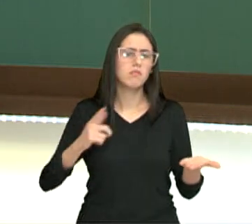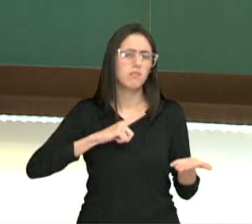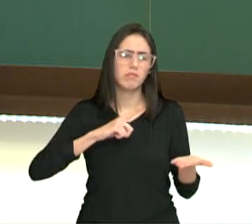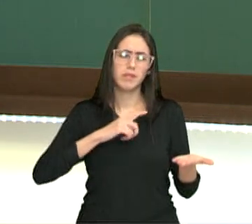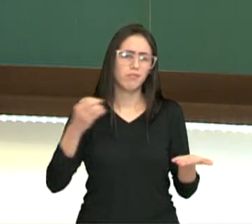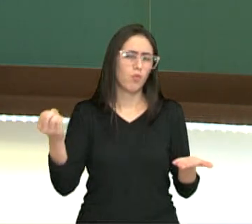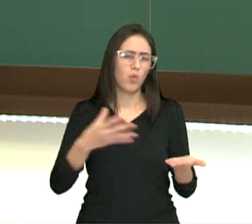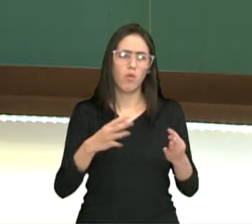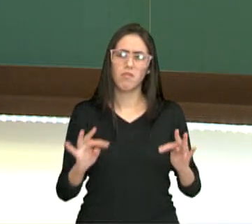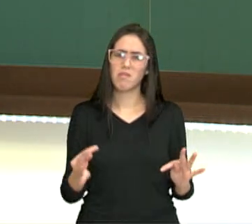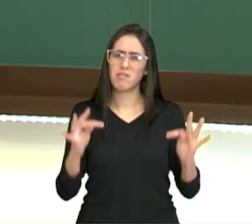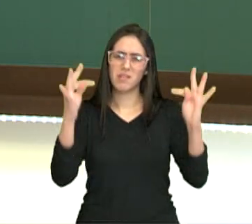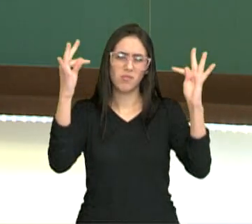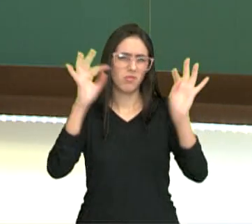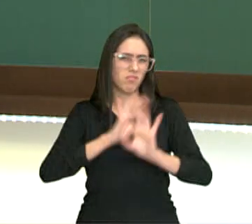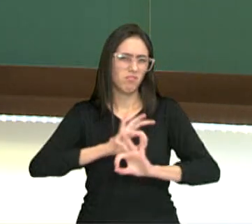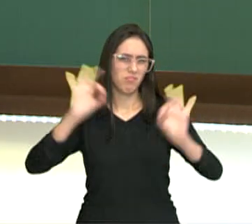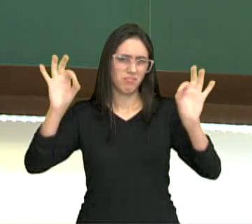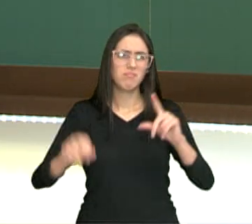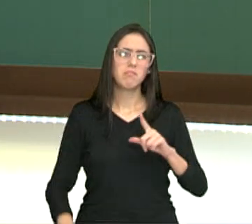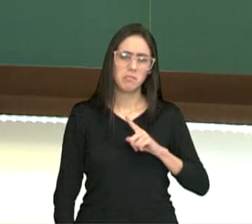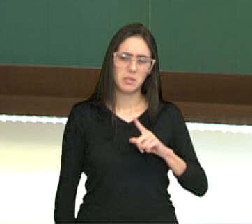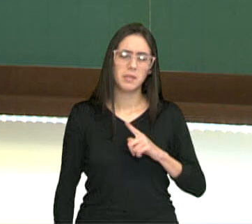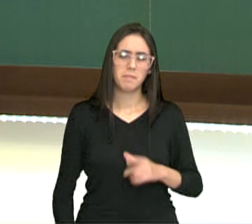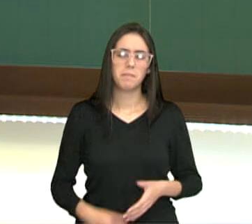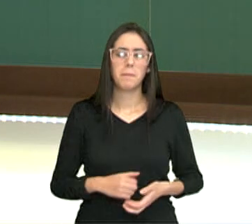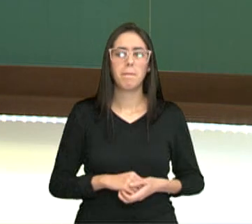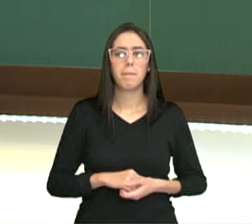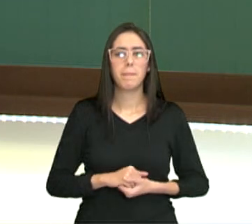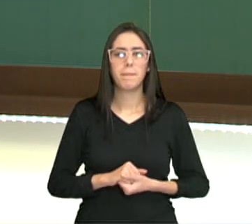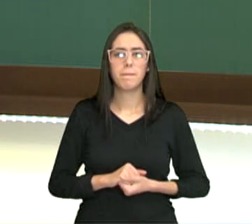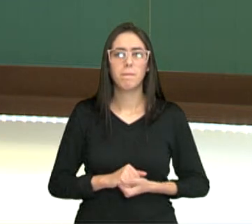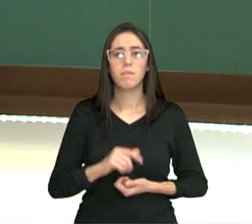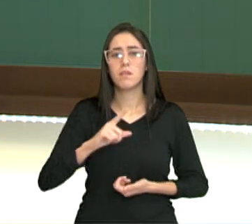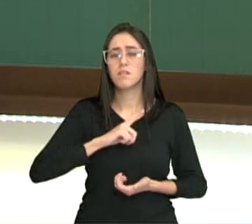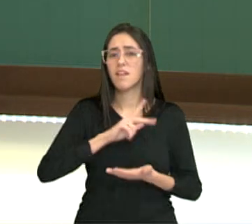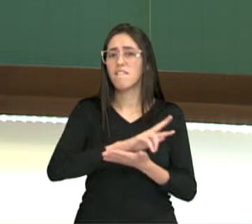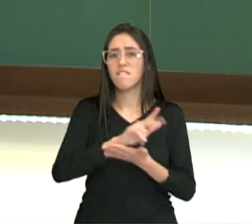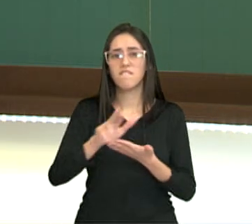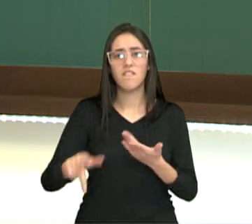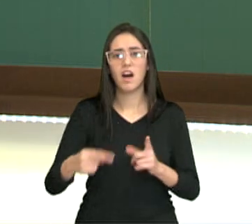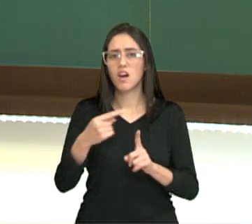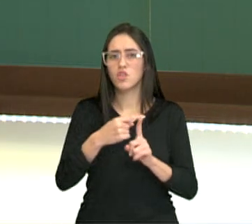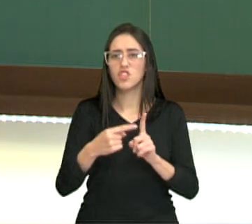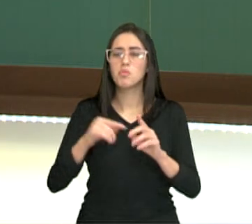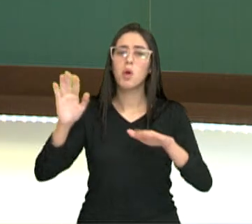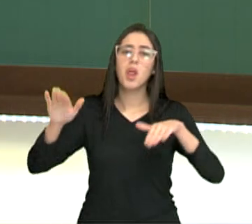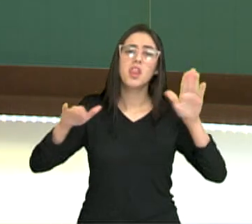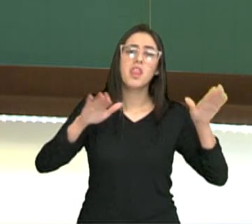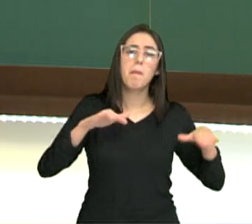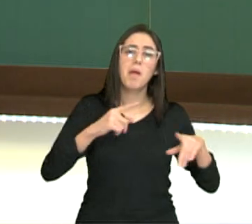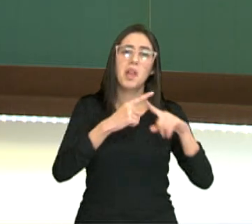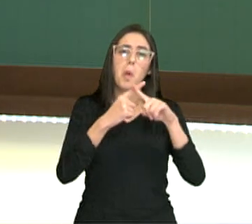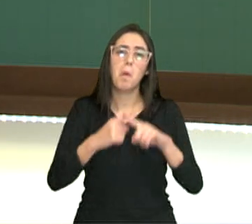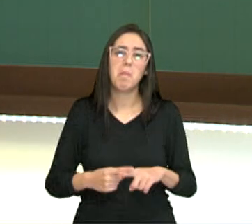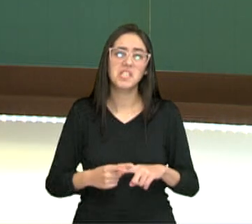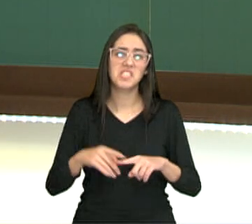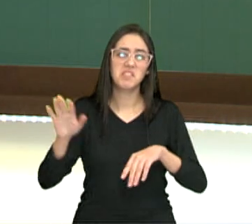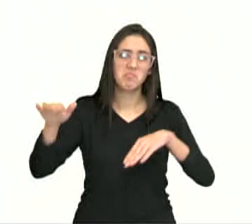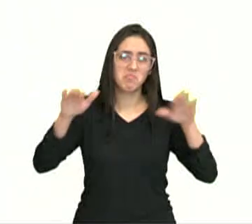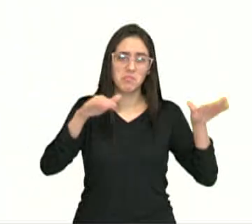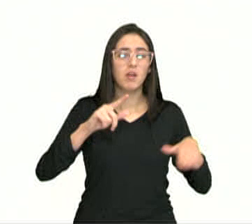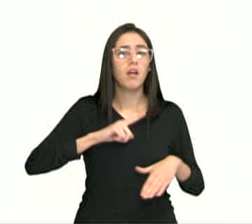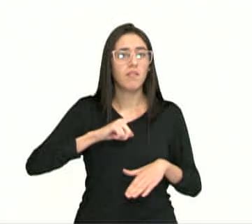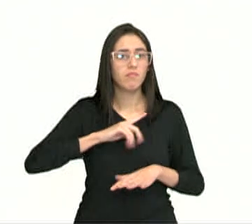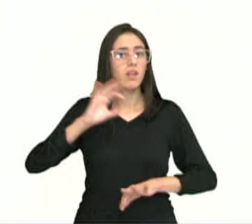uma tecnologia muito mais avançada. Então existem vários tipos dependendo da competição. Elas são